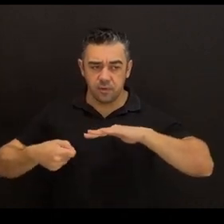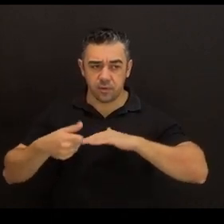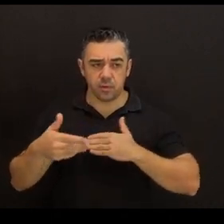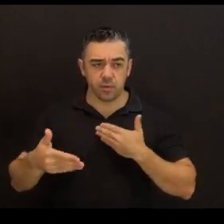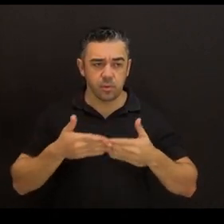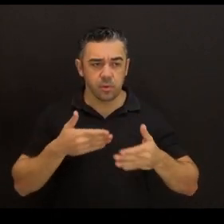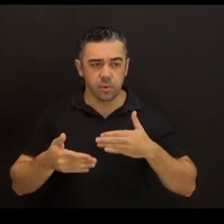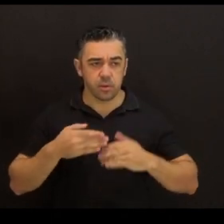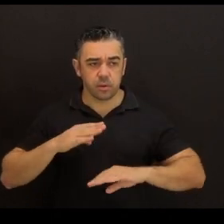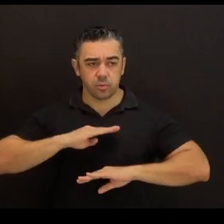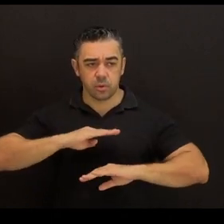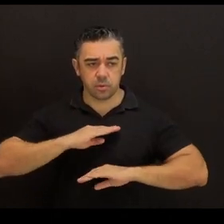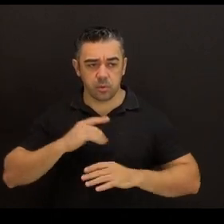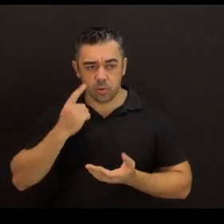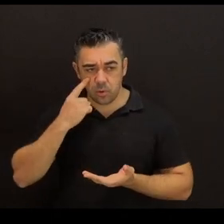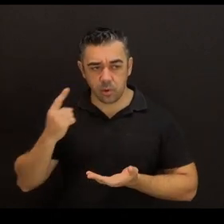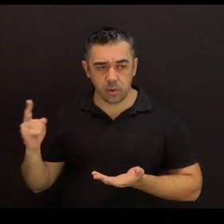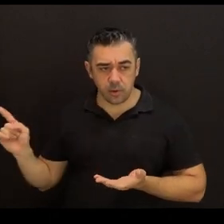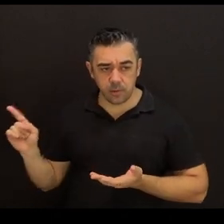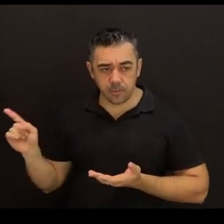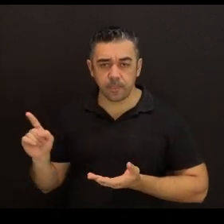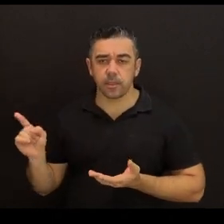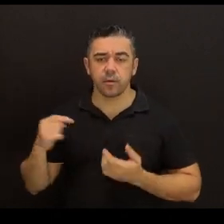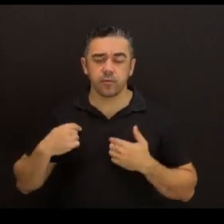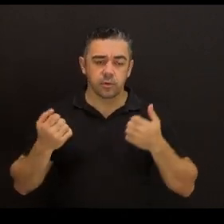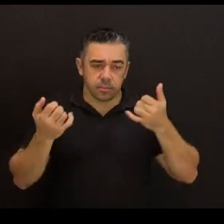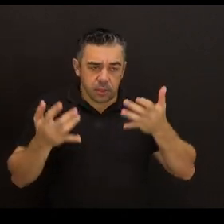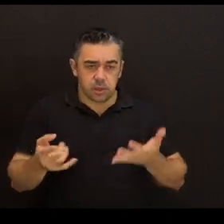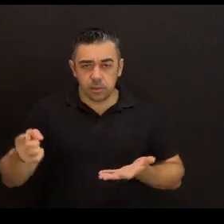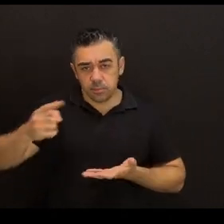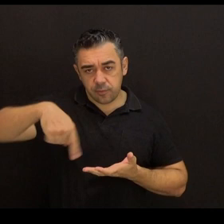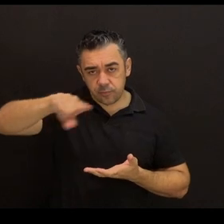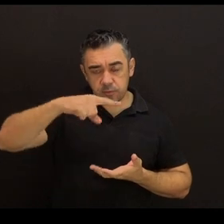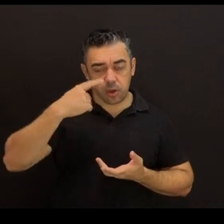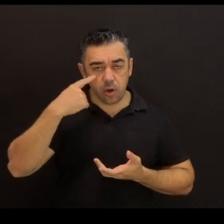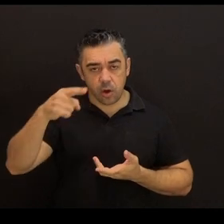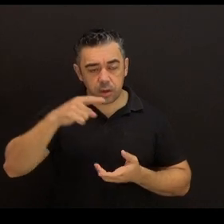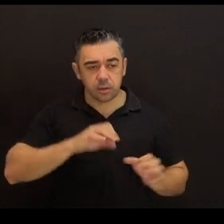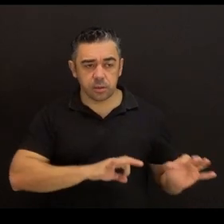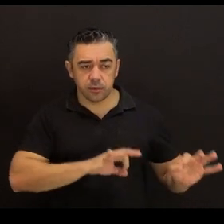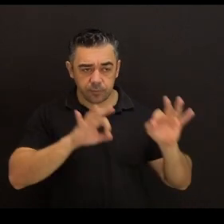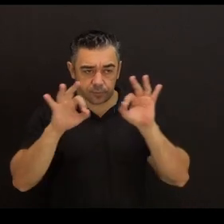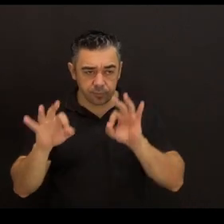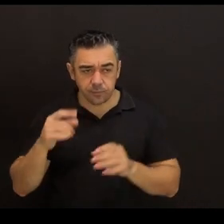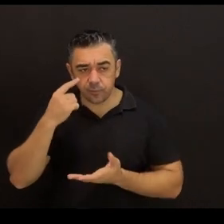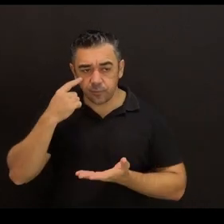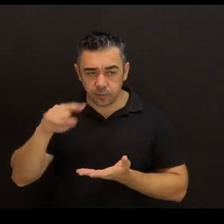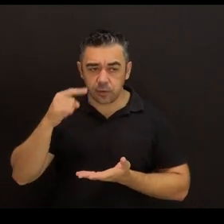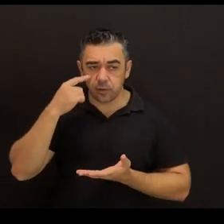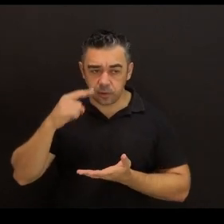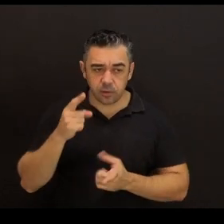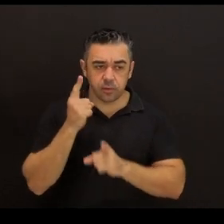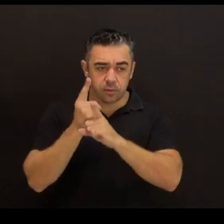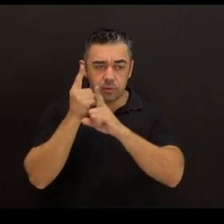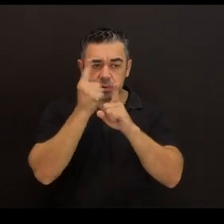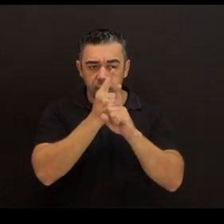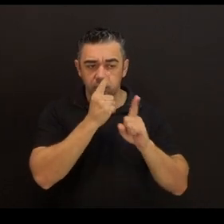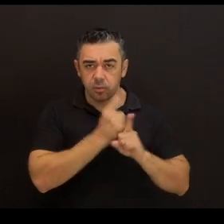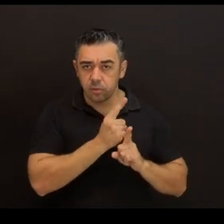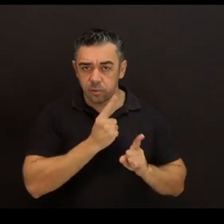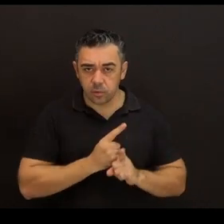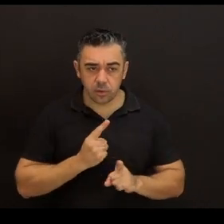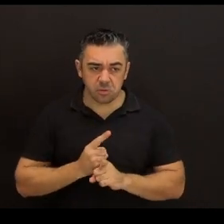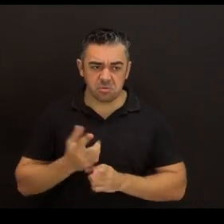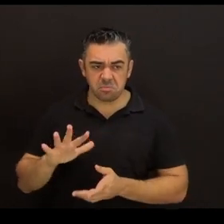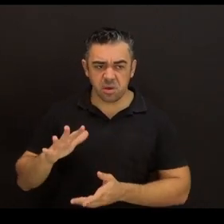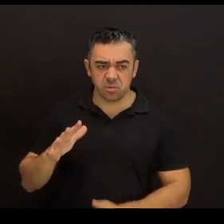que venha complicar então enquanto eu vou comentando aqui eu peço que vocês assistam para verificar o que nós constatamos por volta